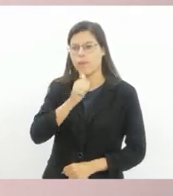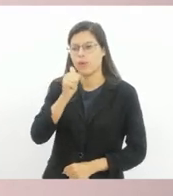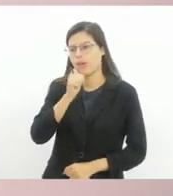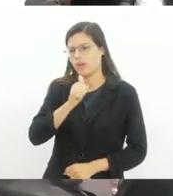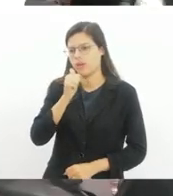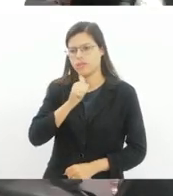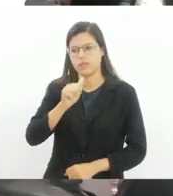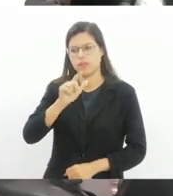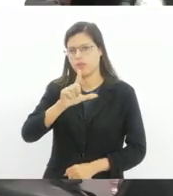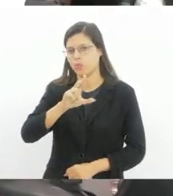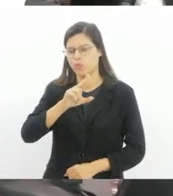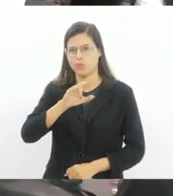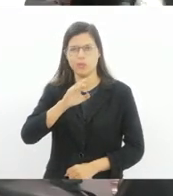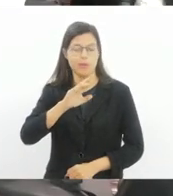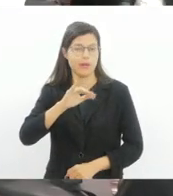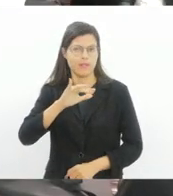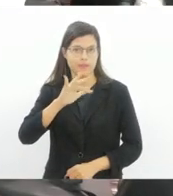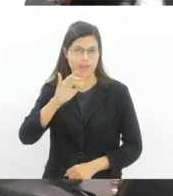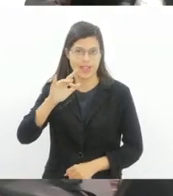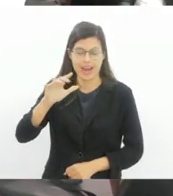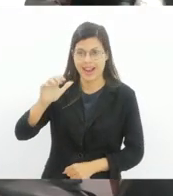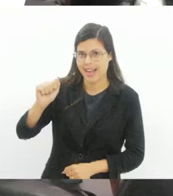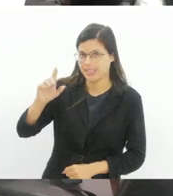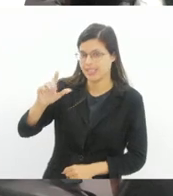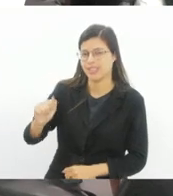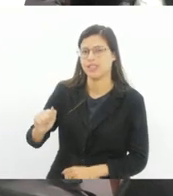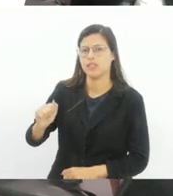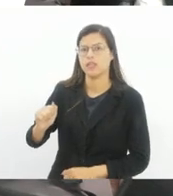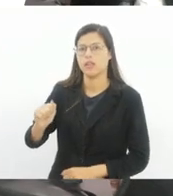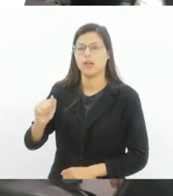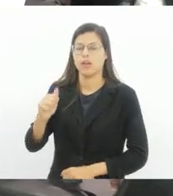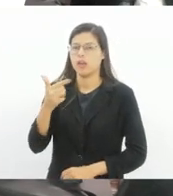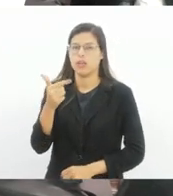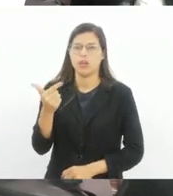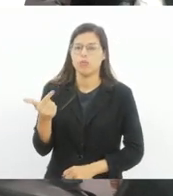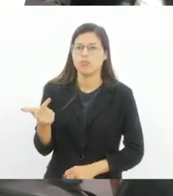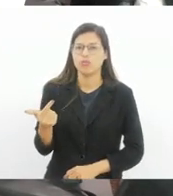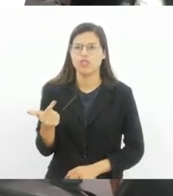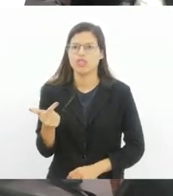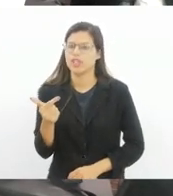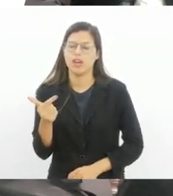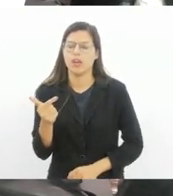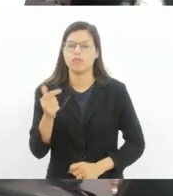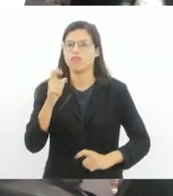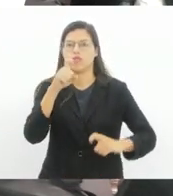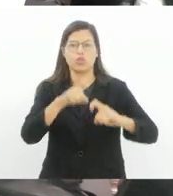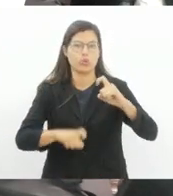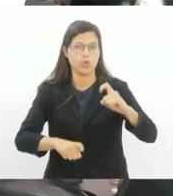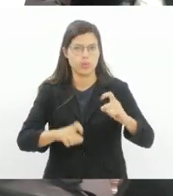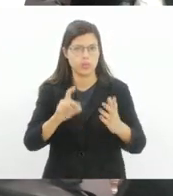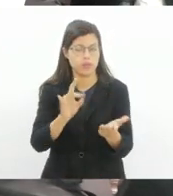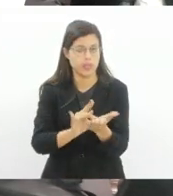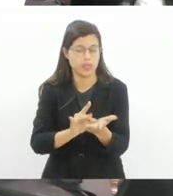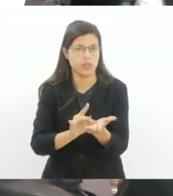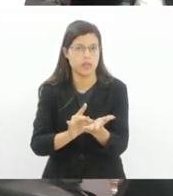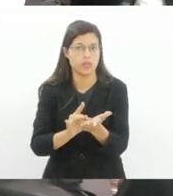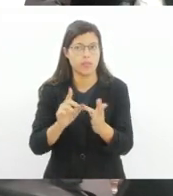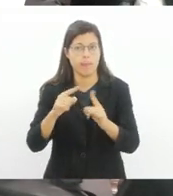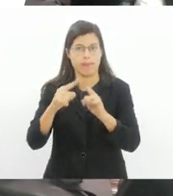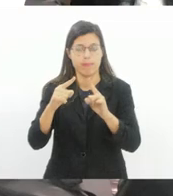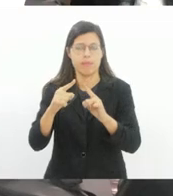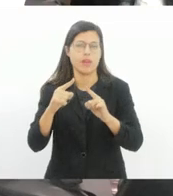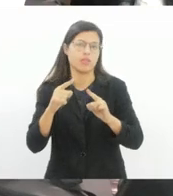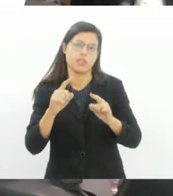de que isso não era, então, um indício de que havia sido um estupro, mas de que teria sido uma relação